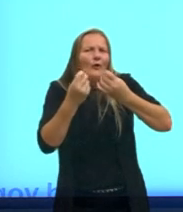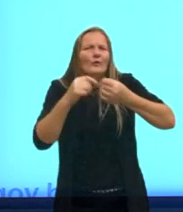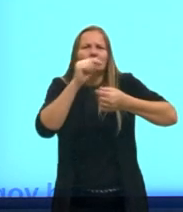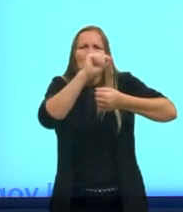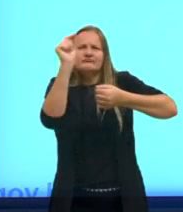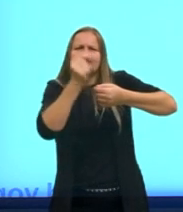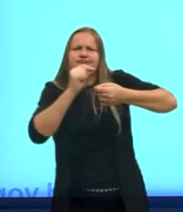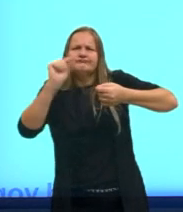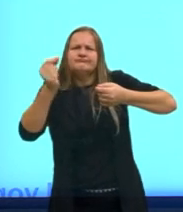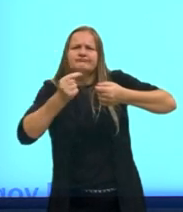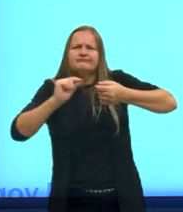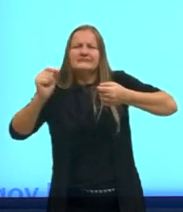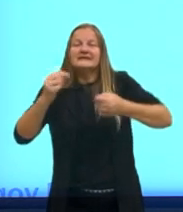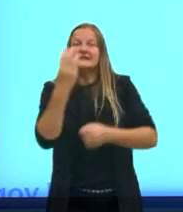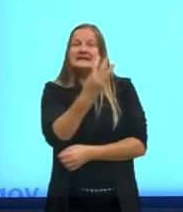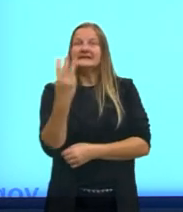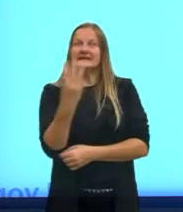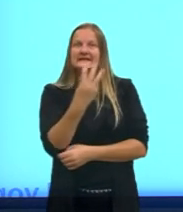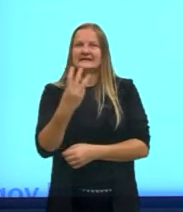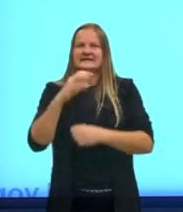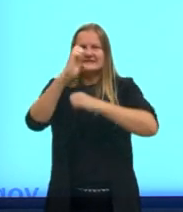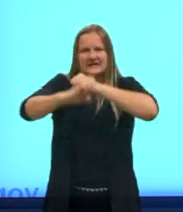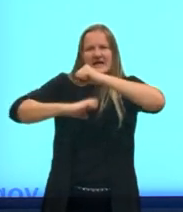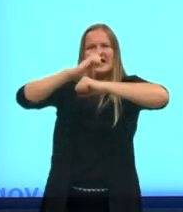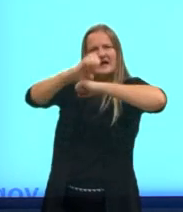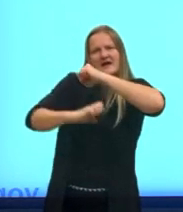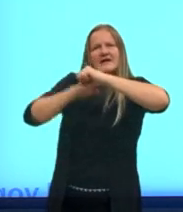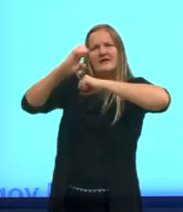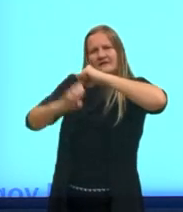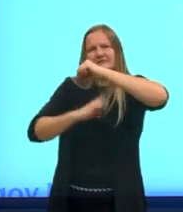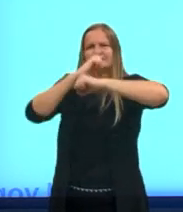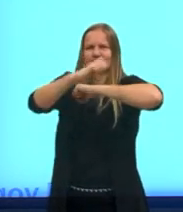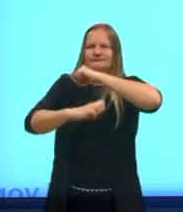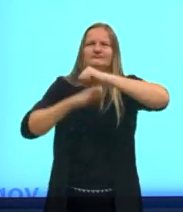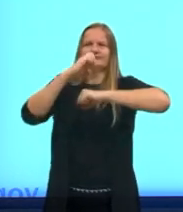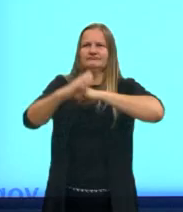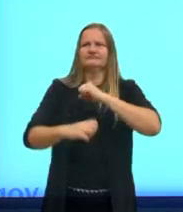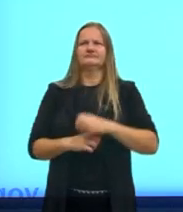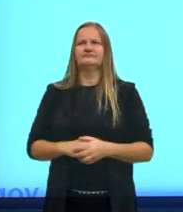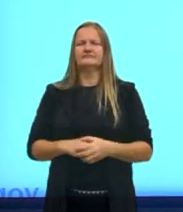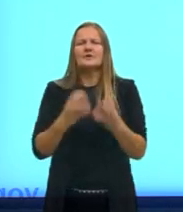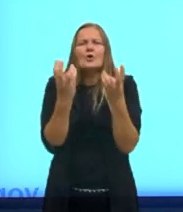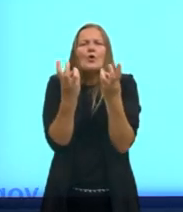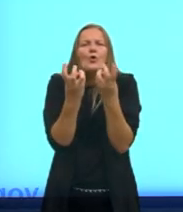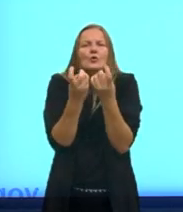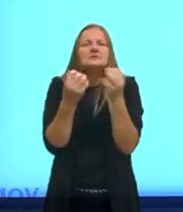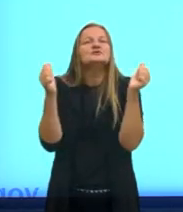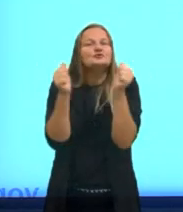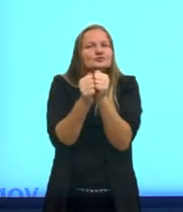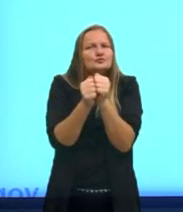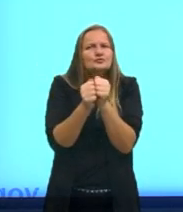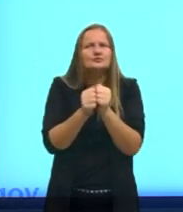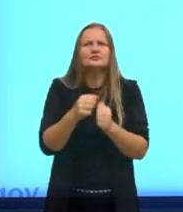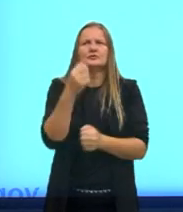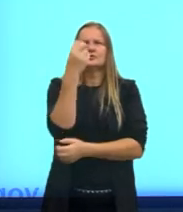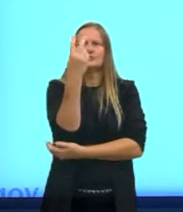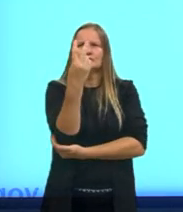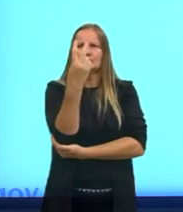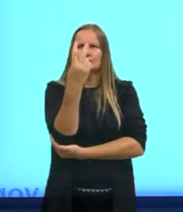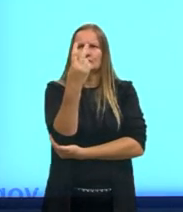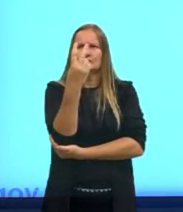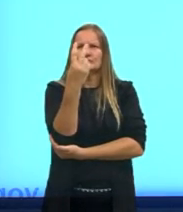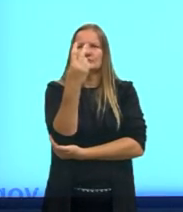distribuir certo né se realmente eu tenho 33 porque são esses números de cima que a gente conta vamos contar juntos eu tenho